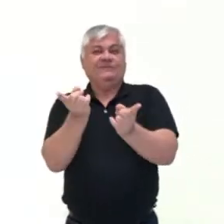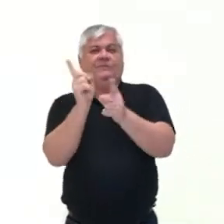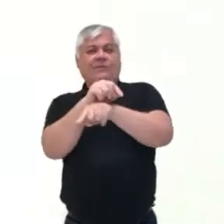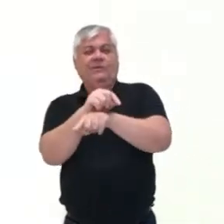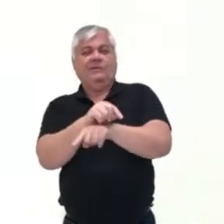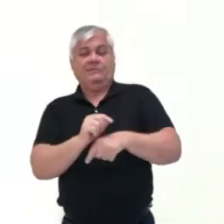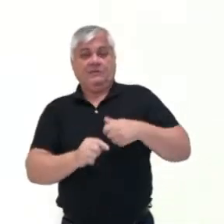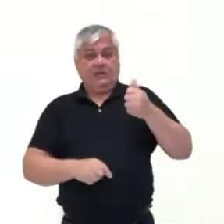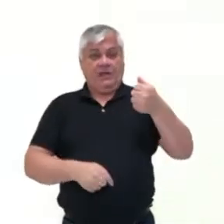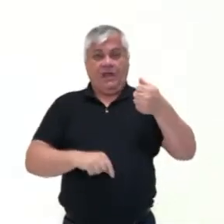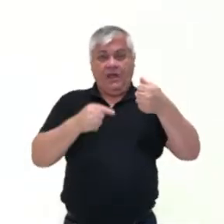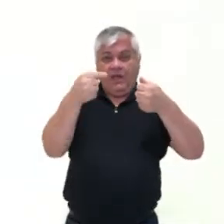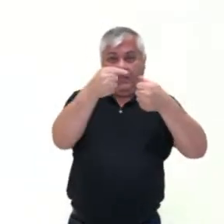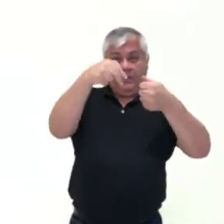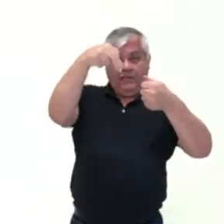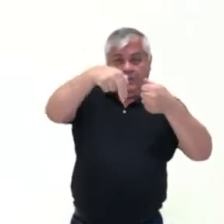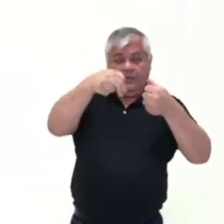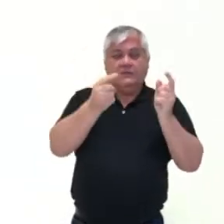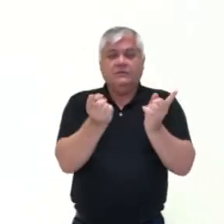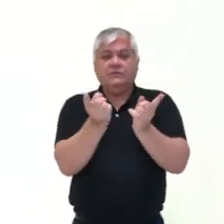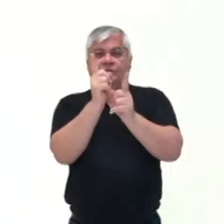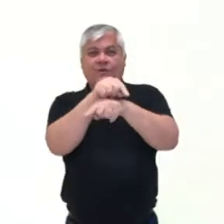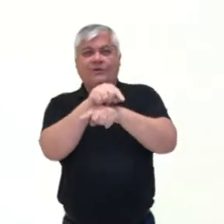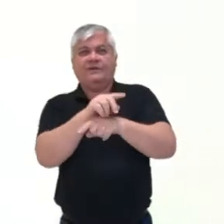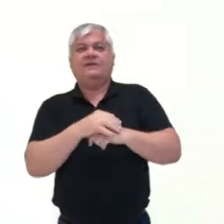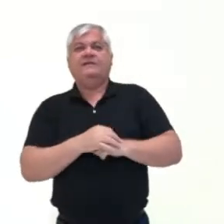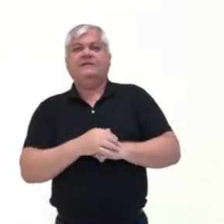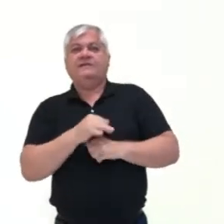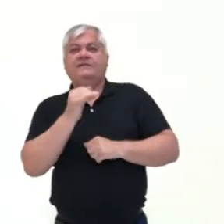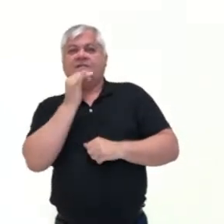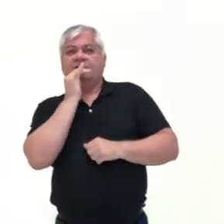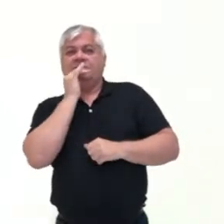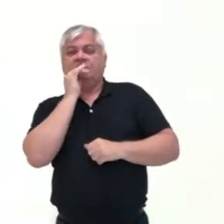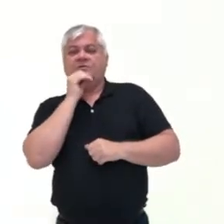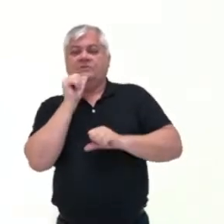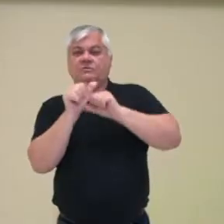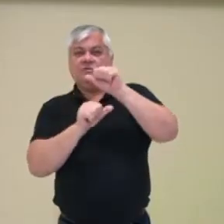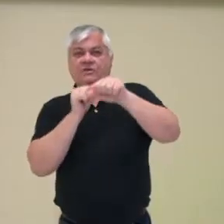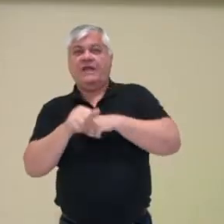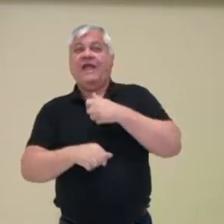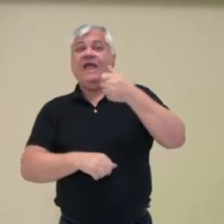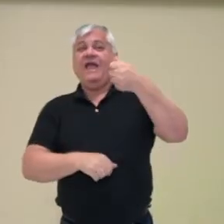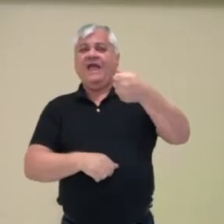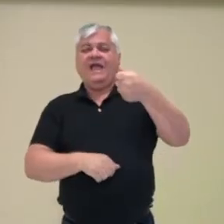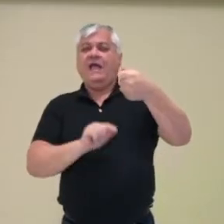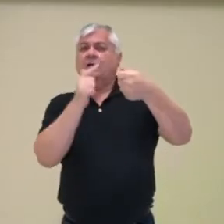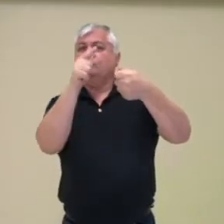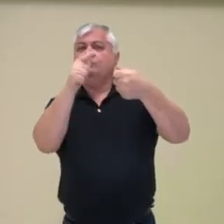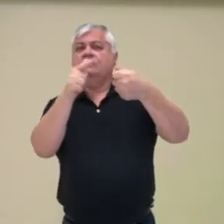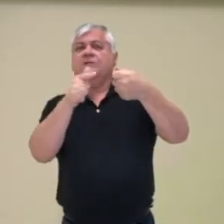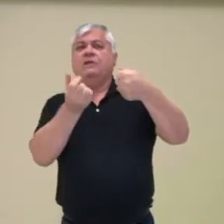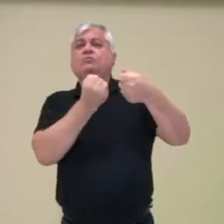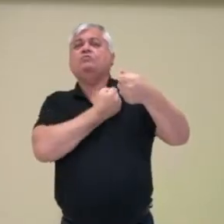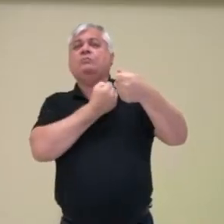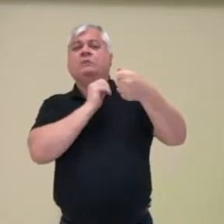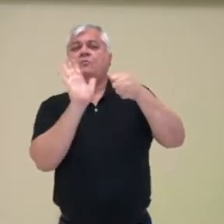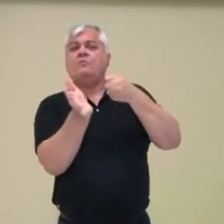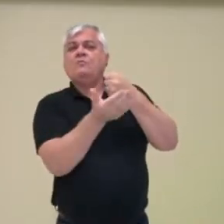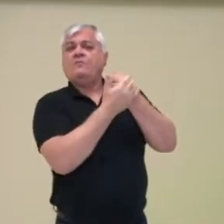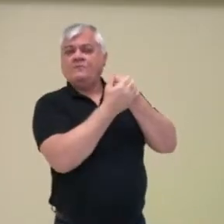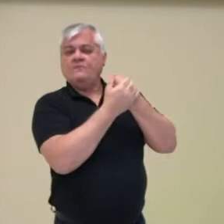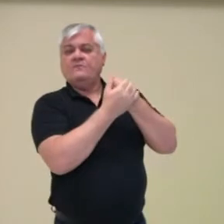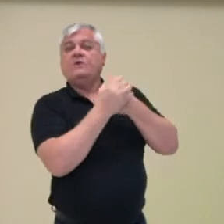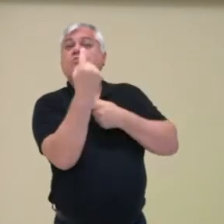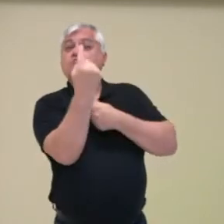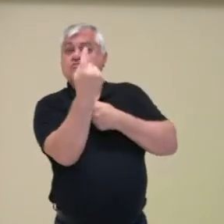base A. Por isso, a propriedade é, o A aqui não aparece o denominador 1, mas ele